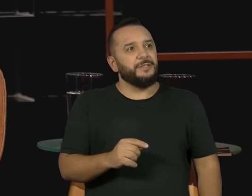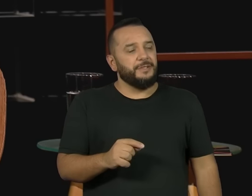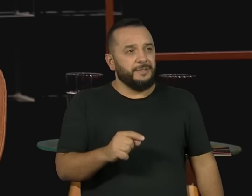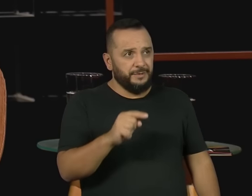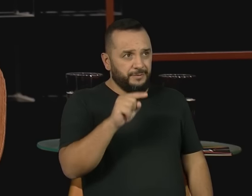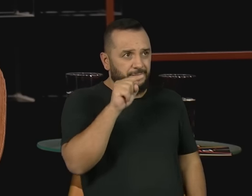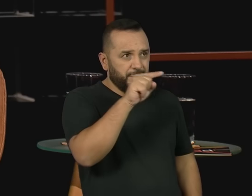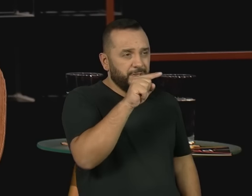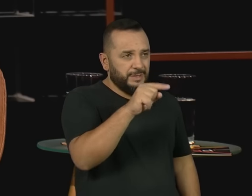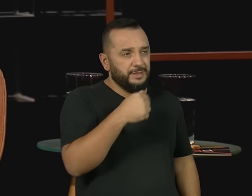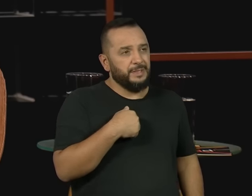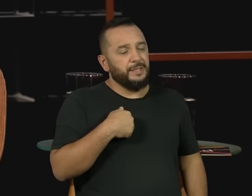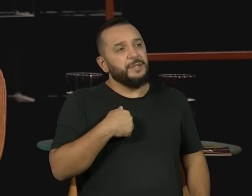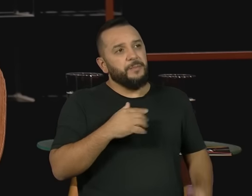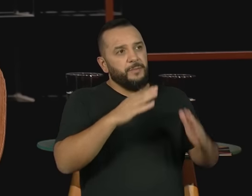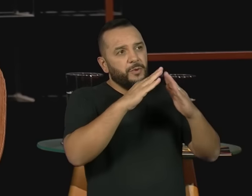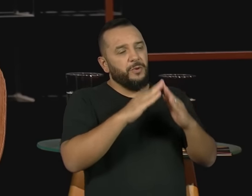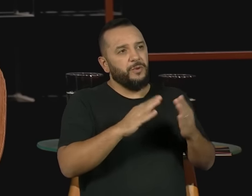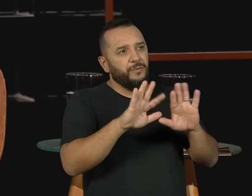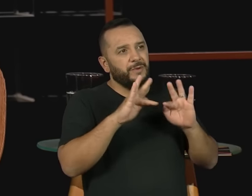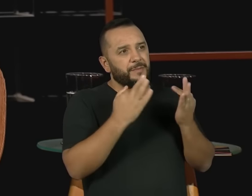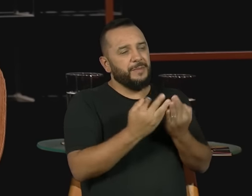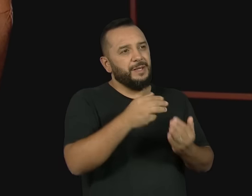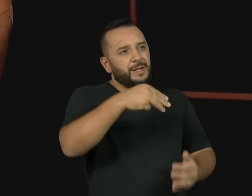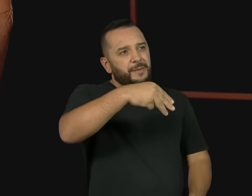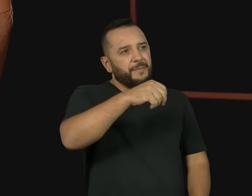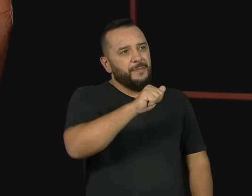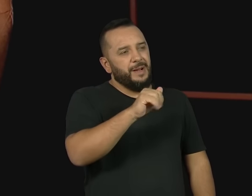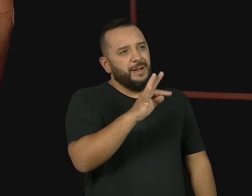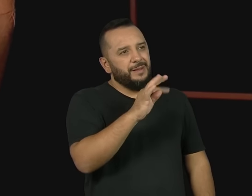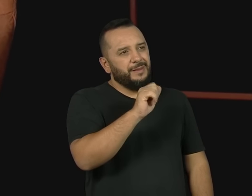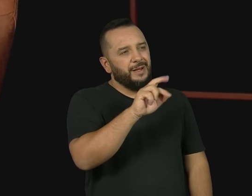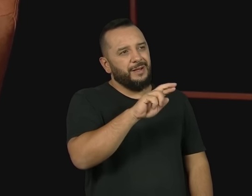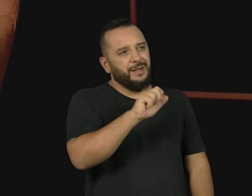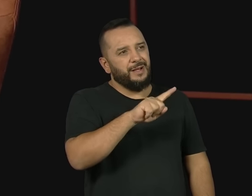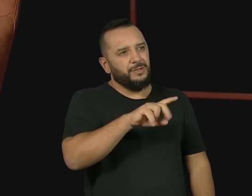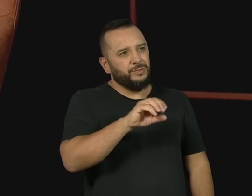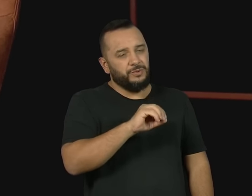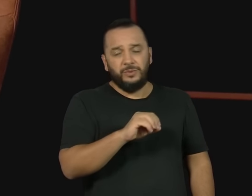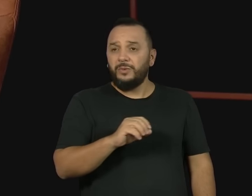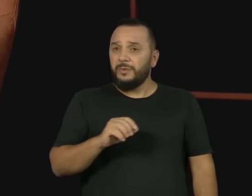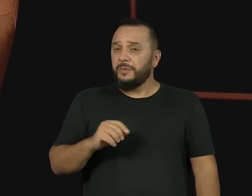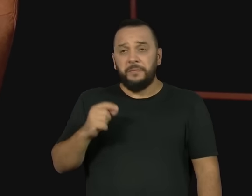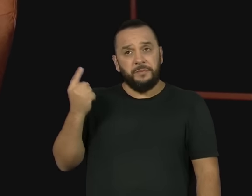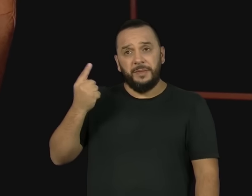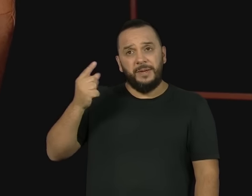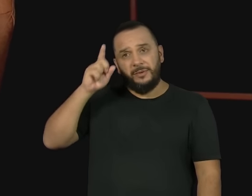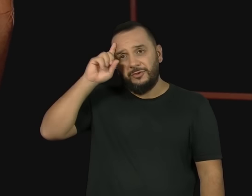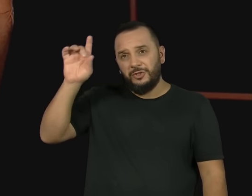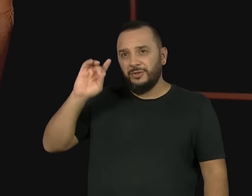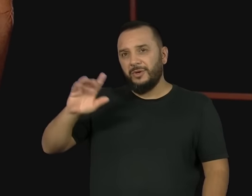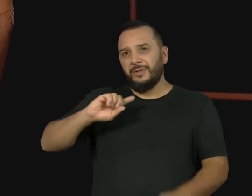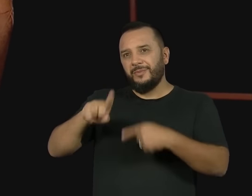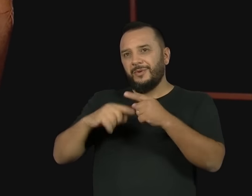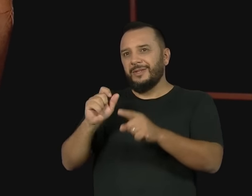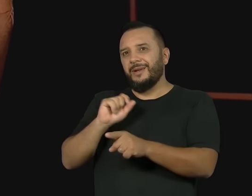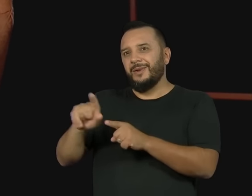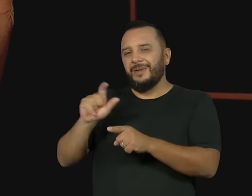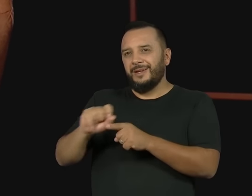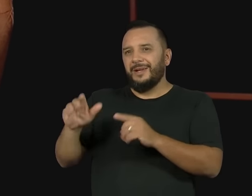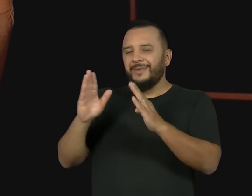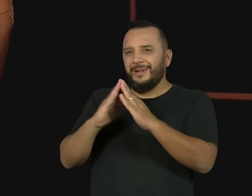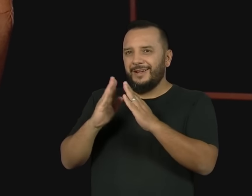tempo morando com os Matarazzo aqui em São Paulo? Os primeiros dias, mas aí eles alugaram uma casa para nós, meu